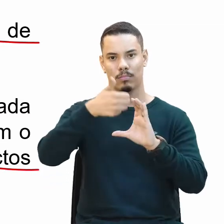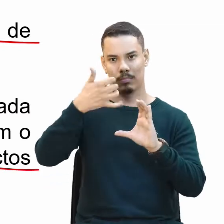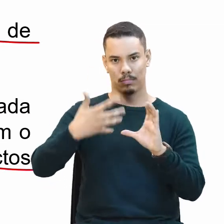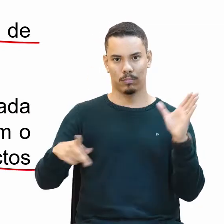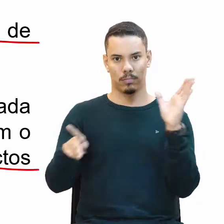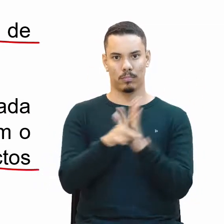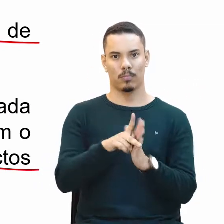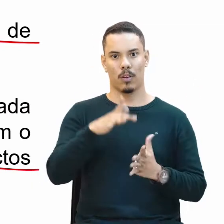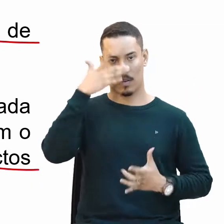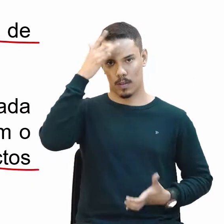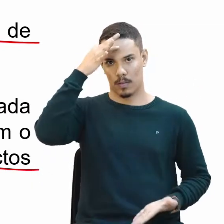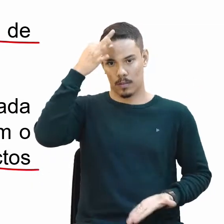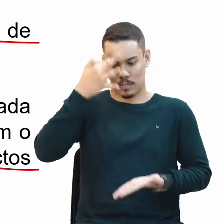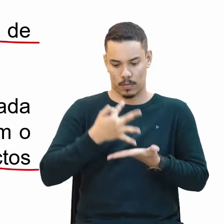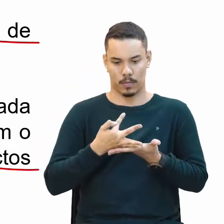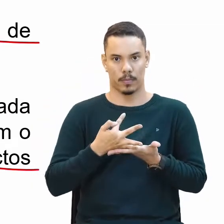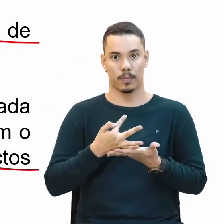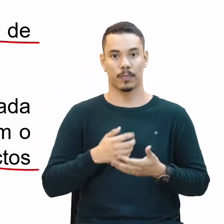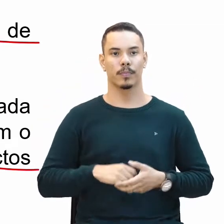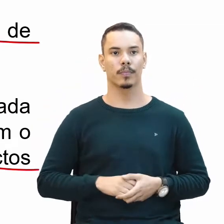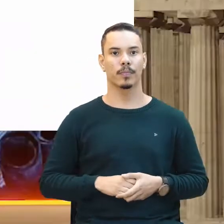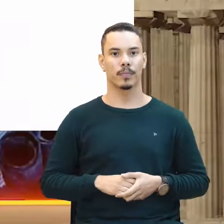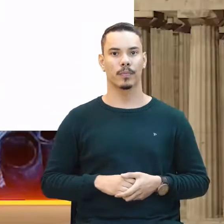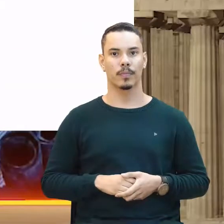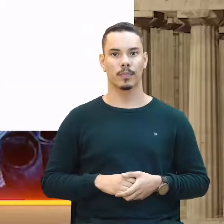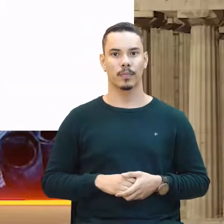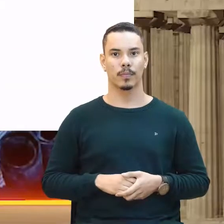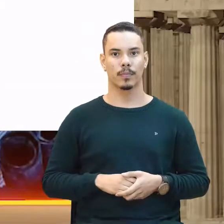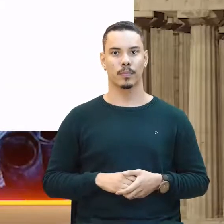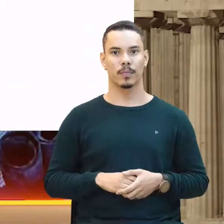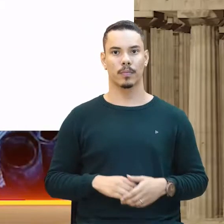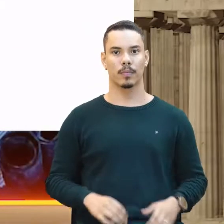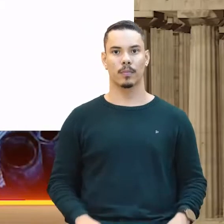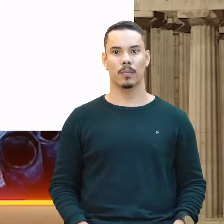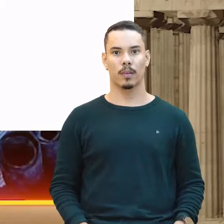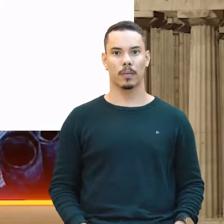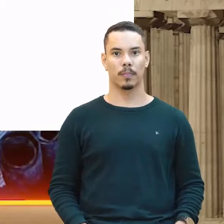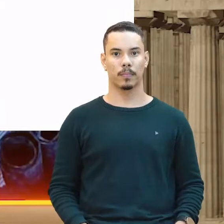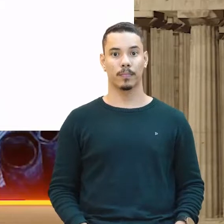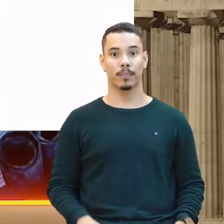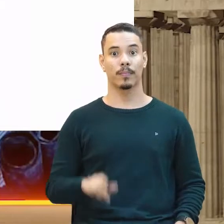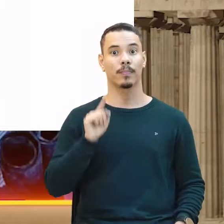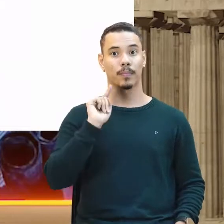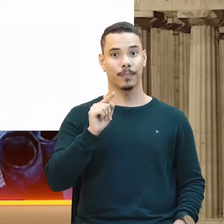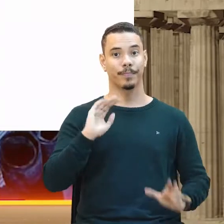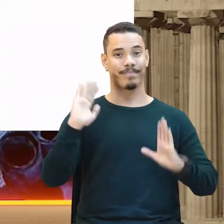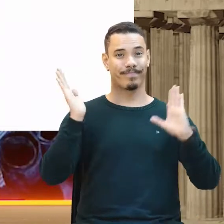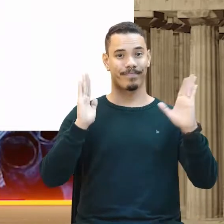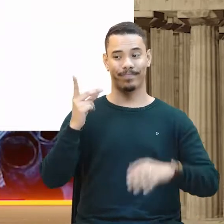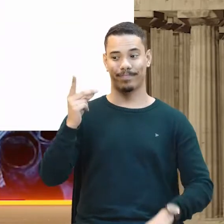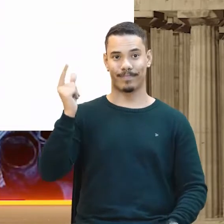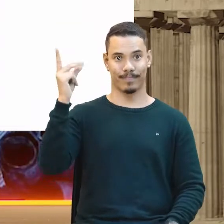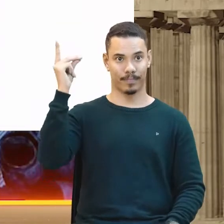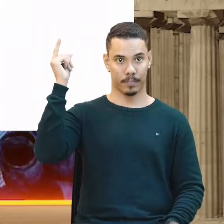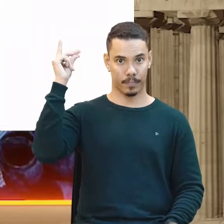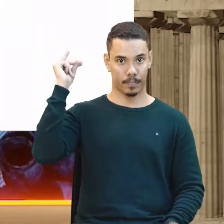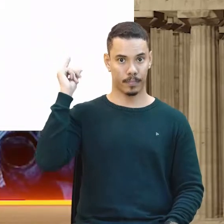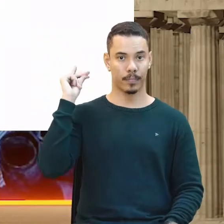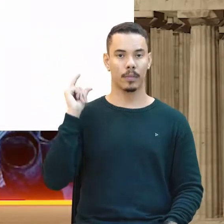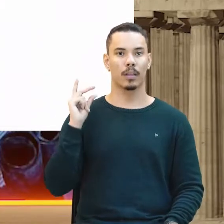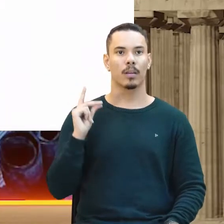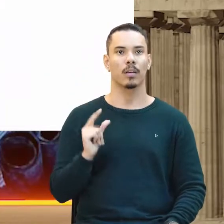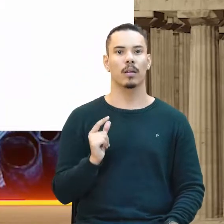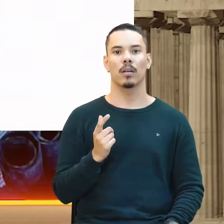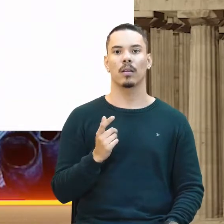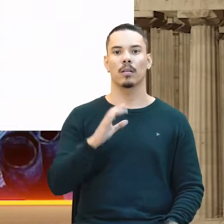fé. Pessoal, olha aqui comigo. Naquela época, quando o